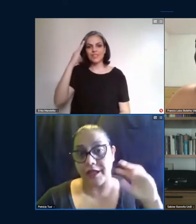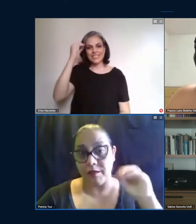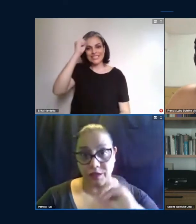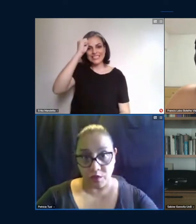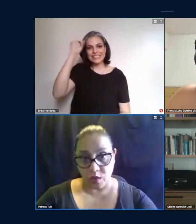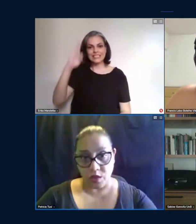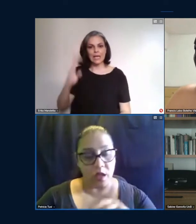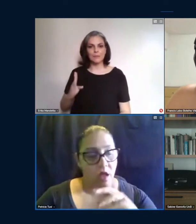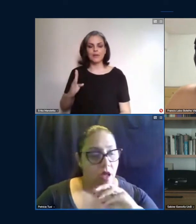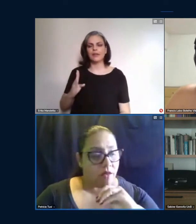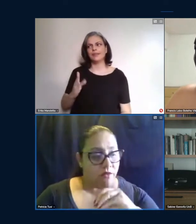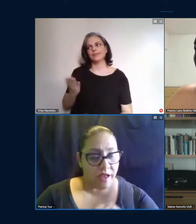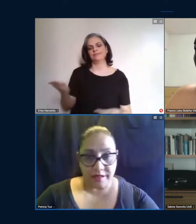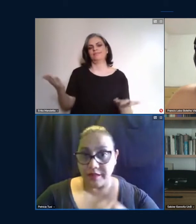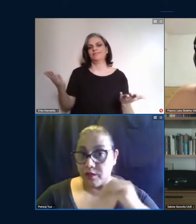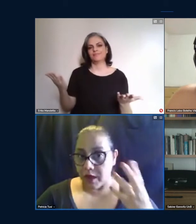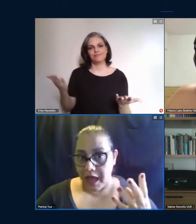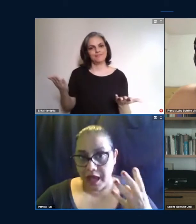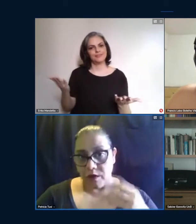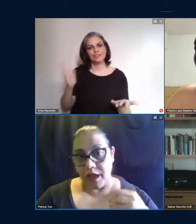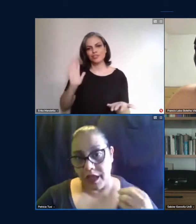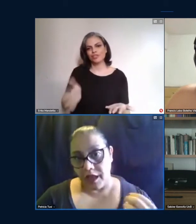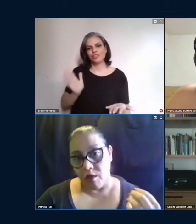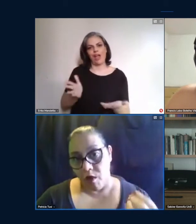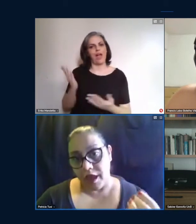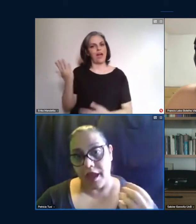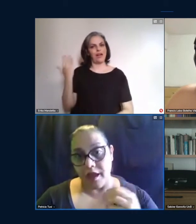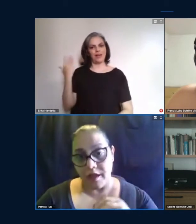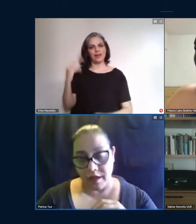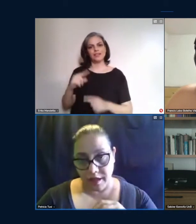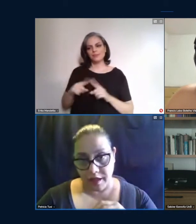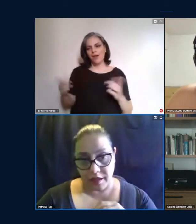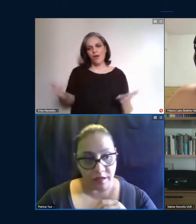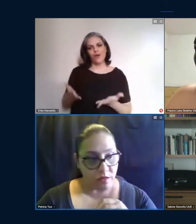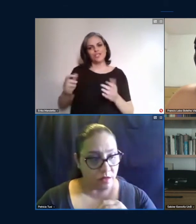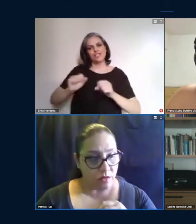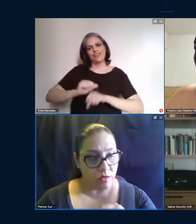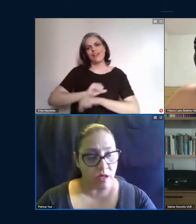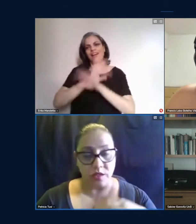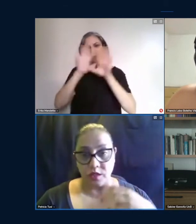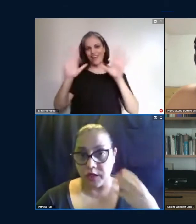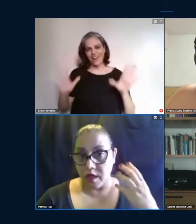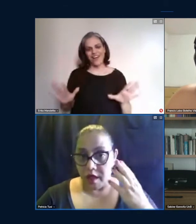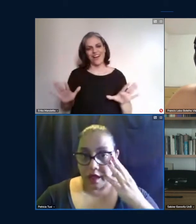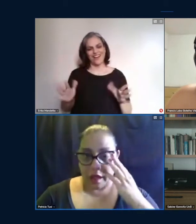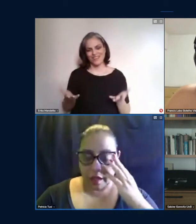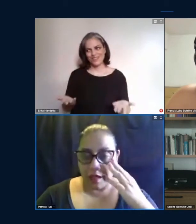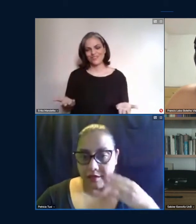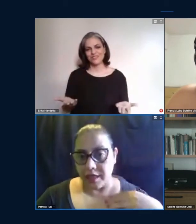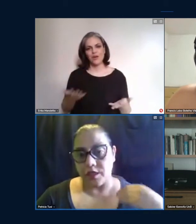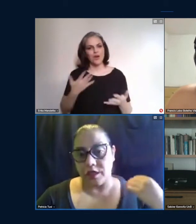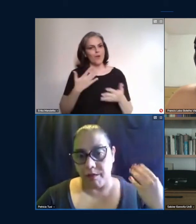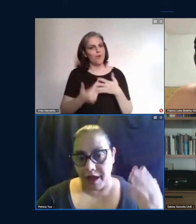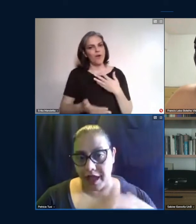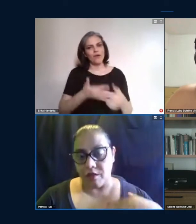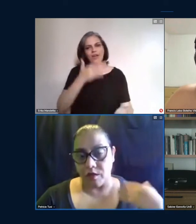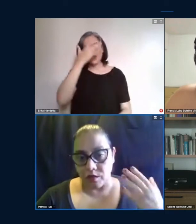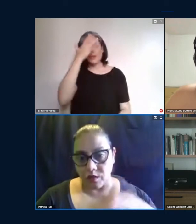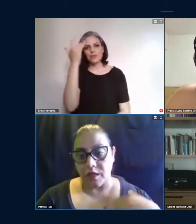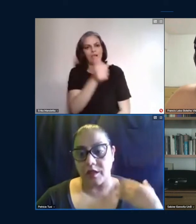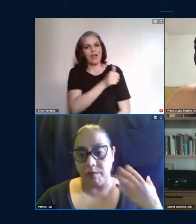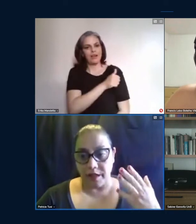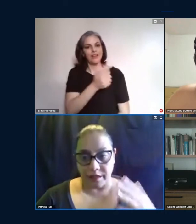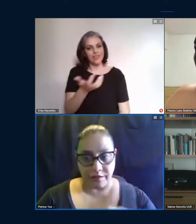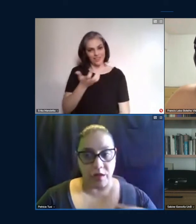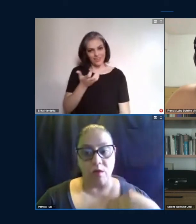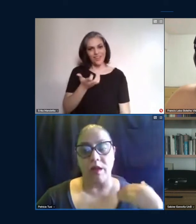legitimada, mas hoje fica sendo claro que qualquer estudante que deseje trabalhar com